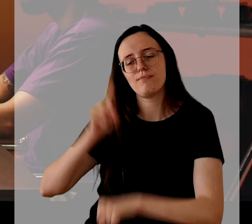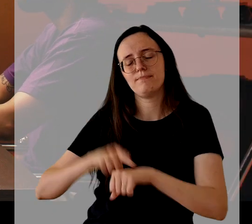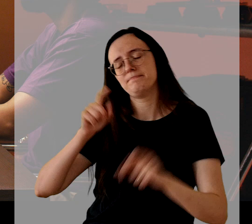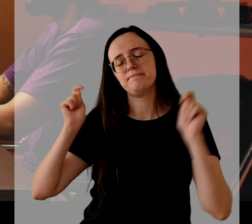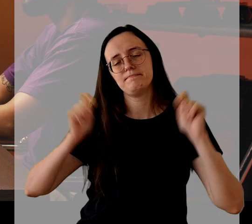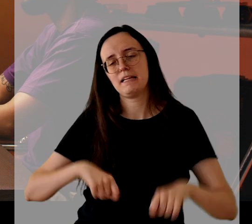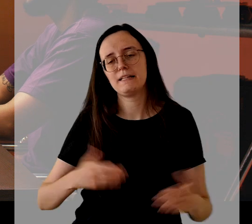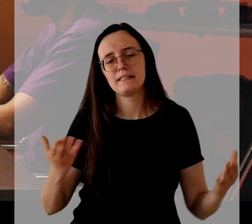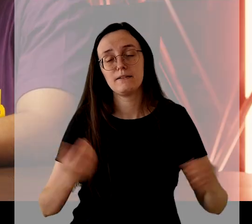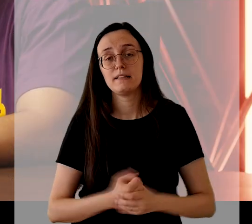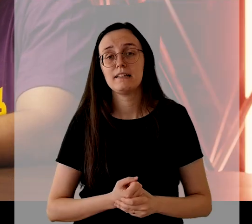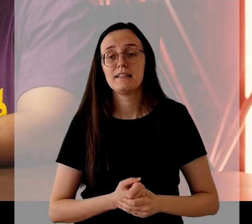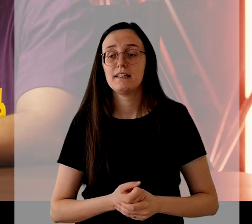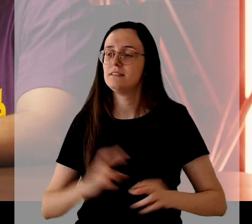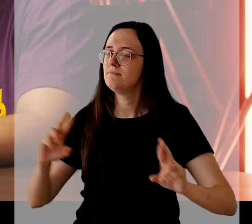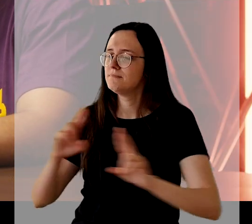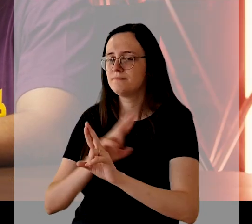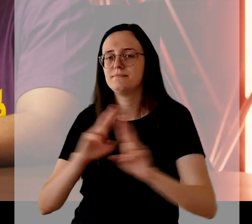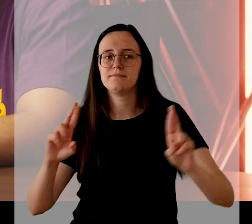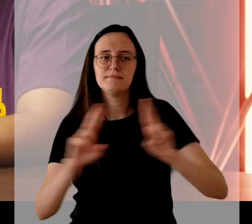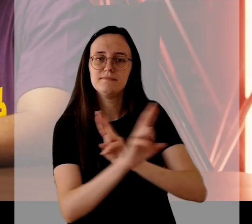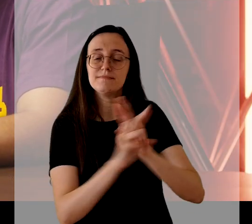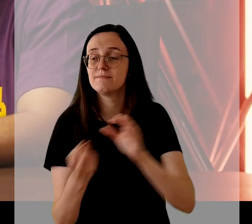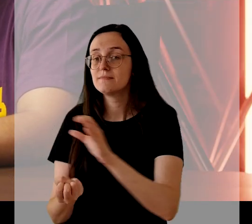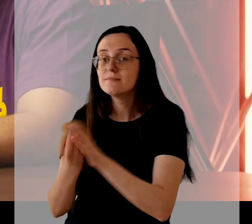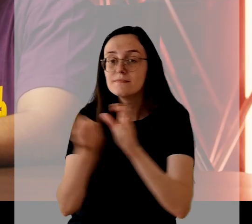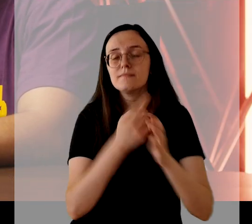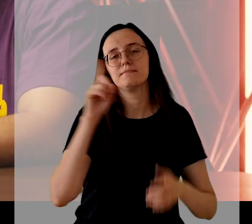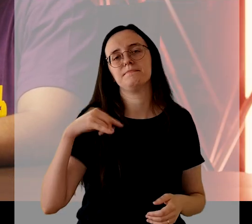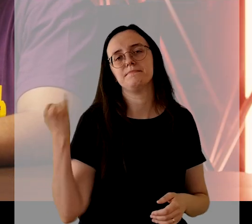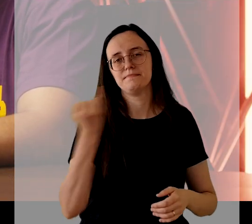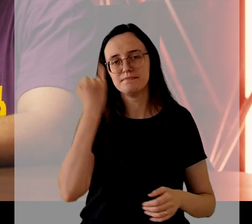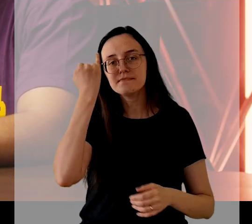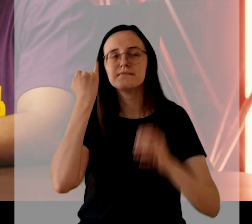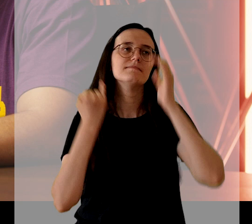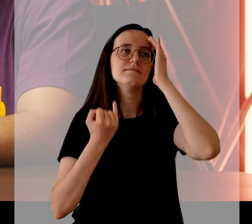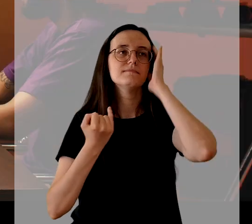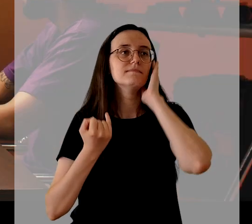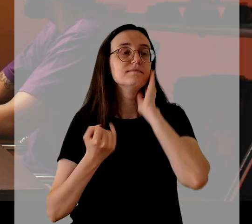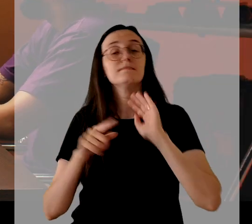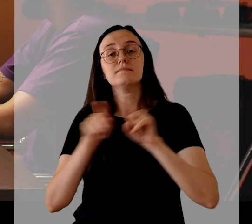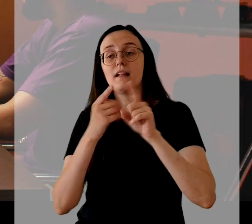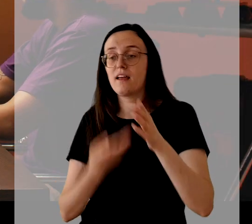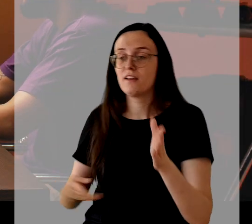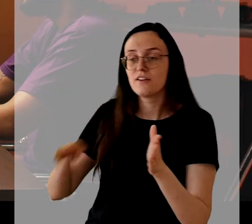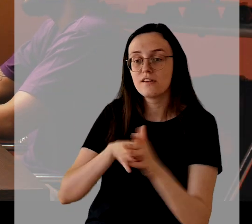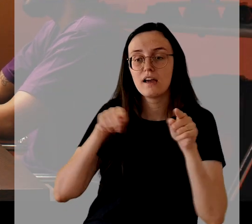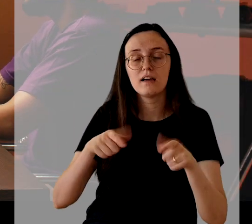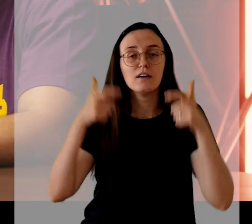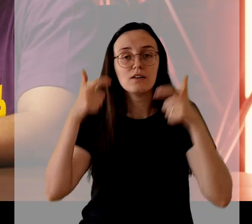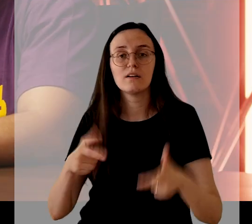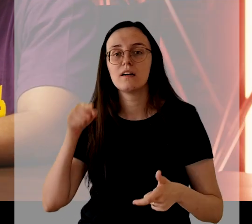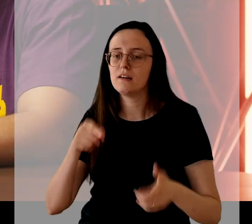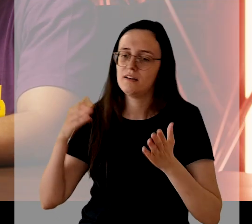socorrer ali. Então, essas relações que a gente monta são muito importantes. E para eu chegar